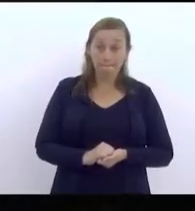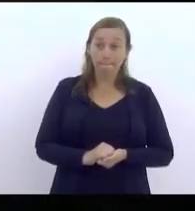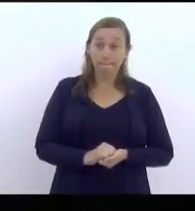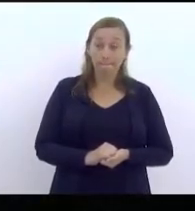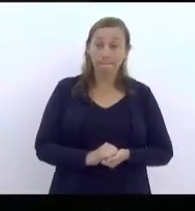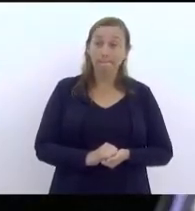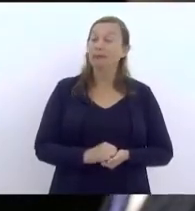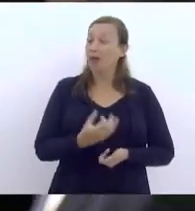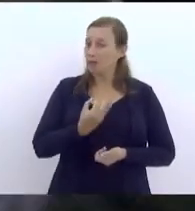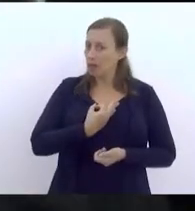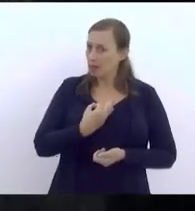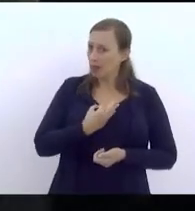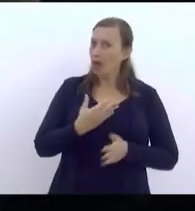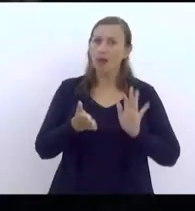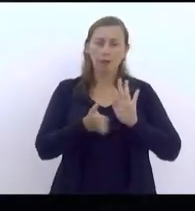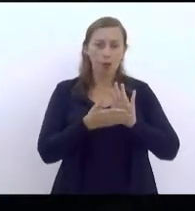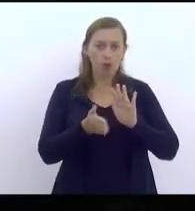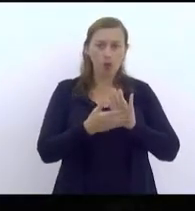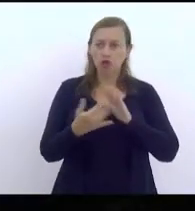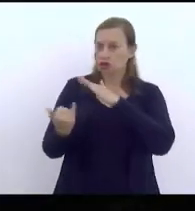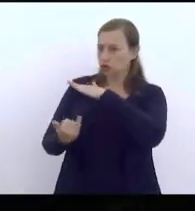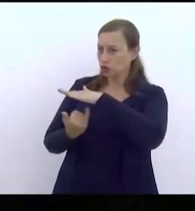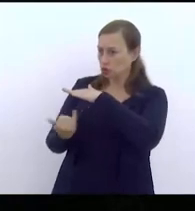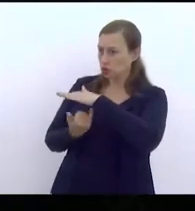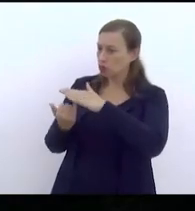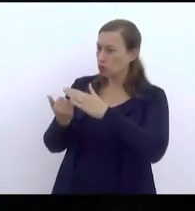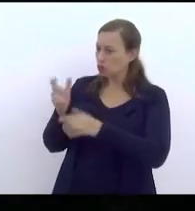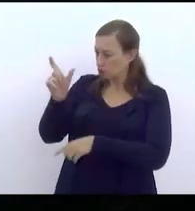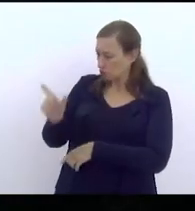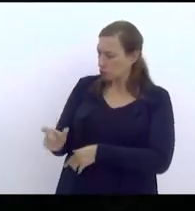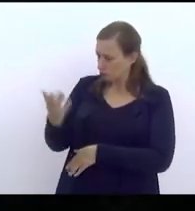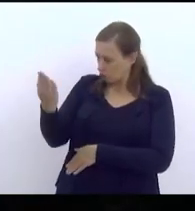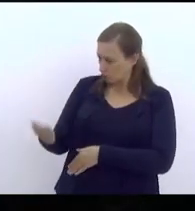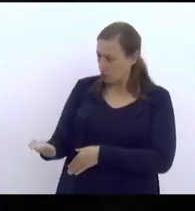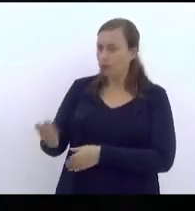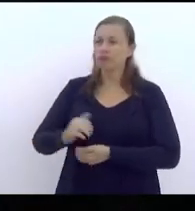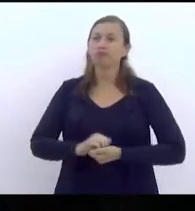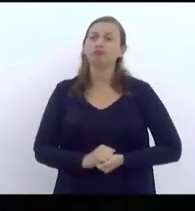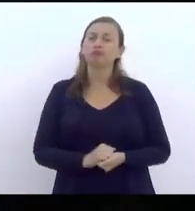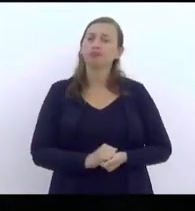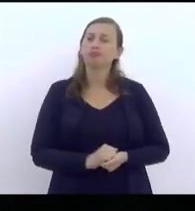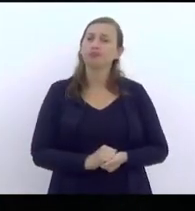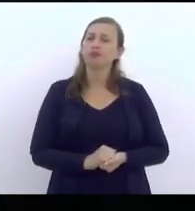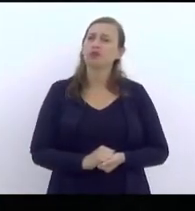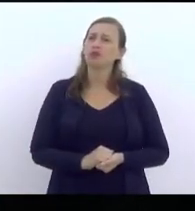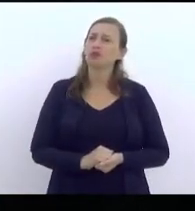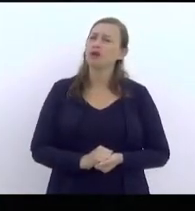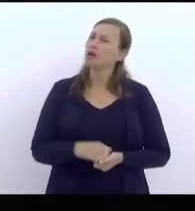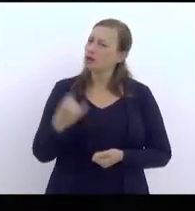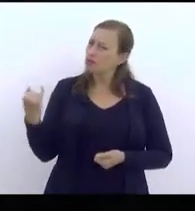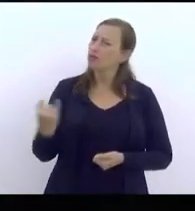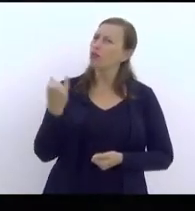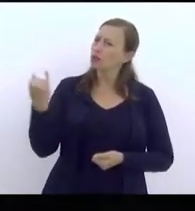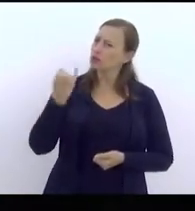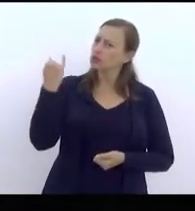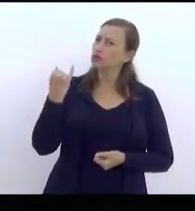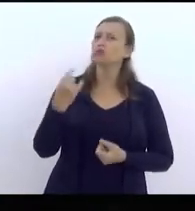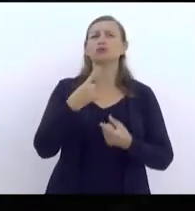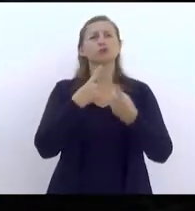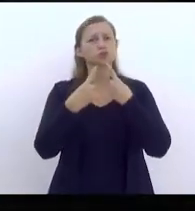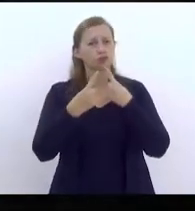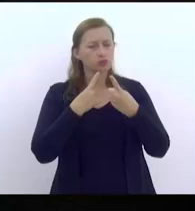a medalha que está sendo proposta hoje por essa instituição, para essa instituição, é importante que se